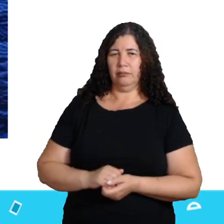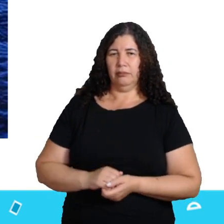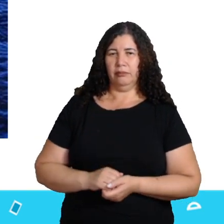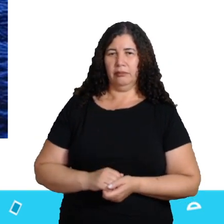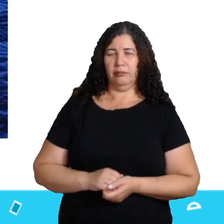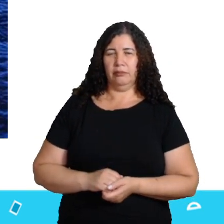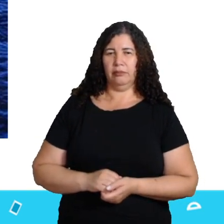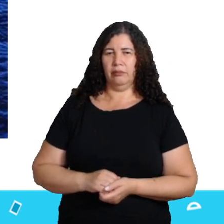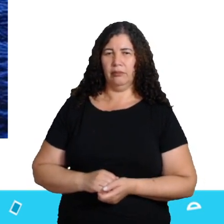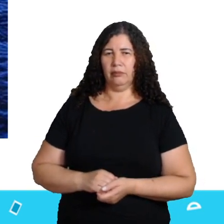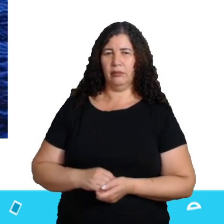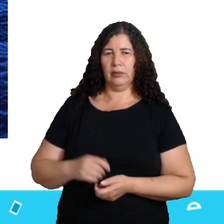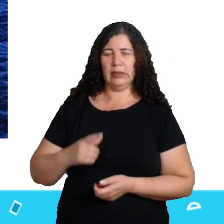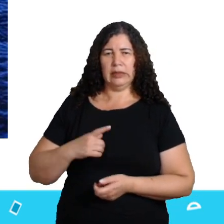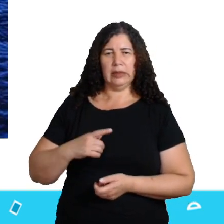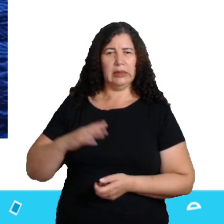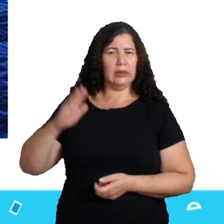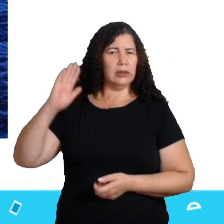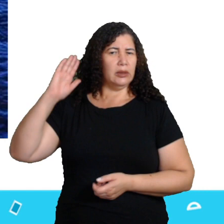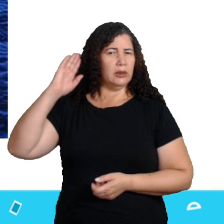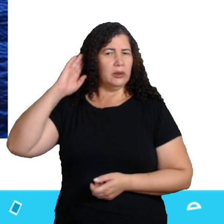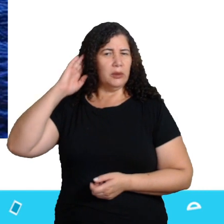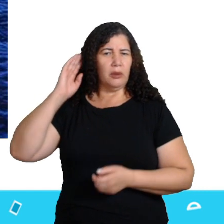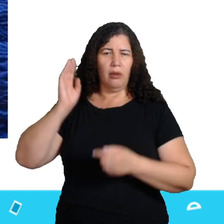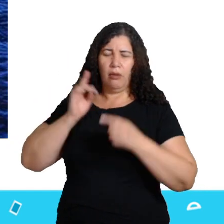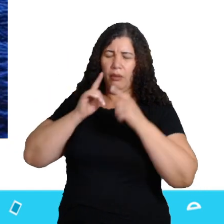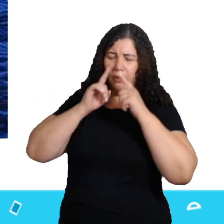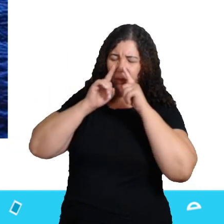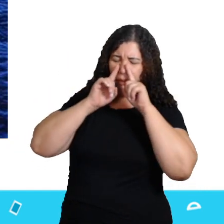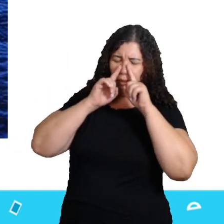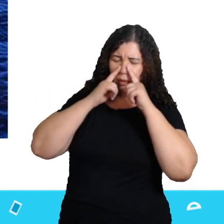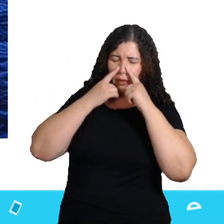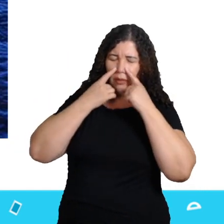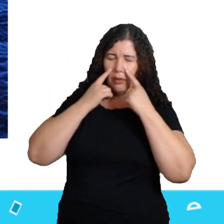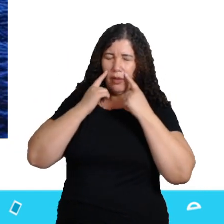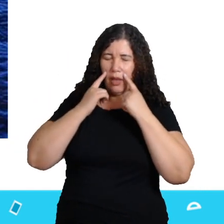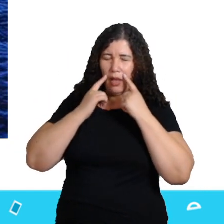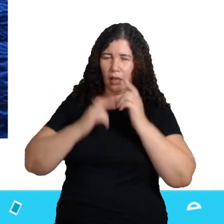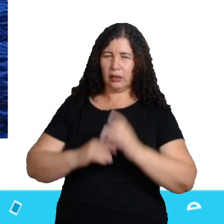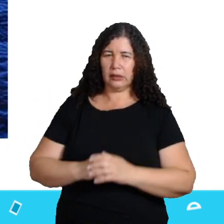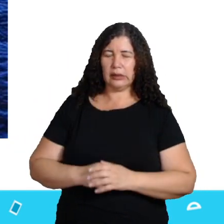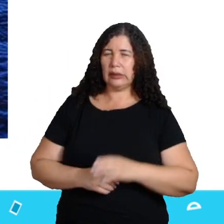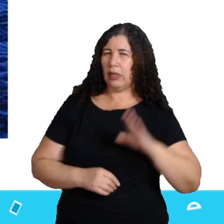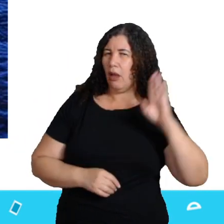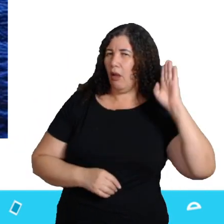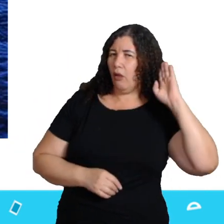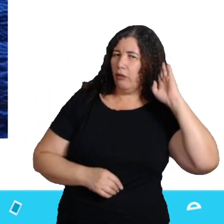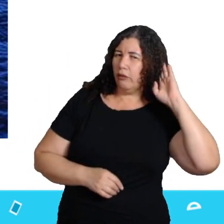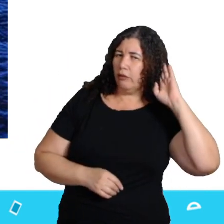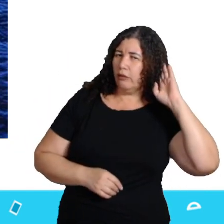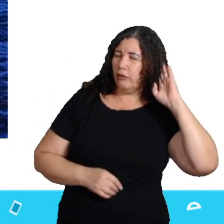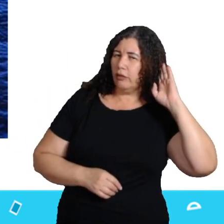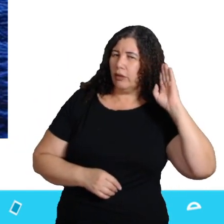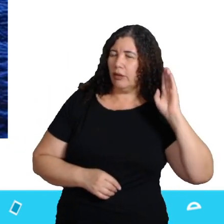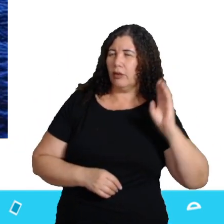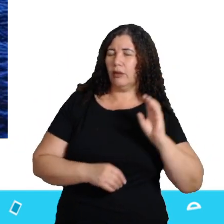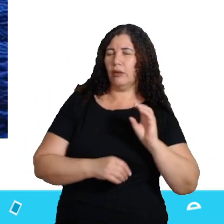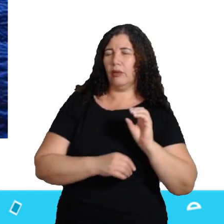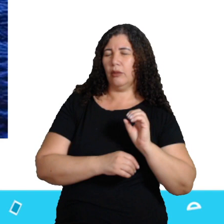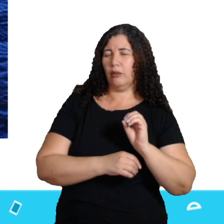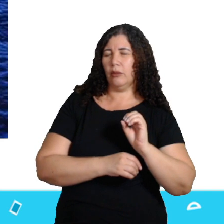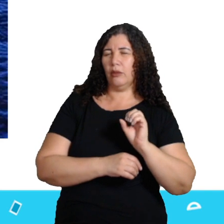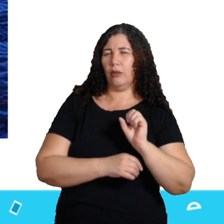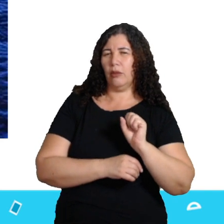O ouvido chora se ouve dizer os mar. Conheço o